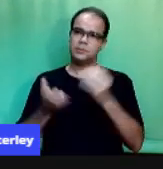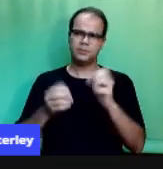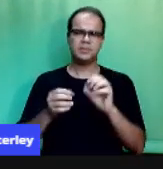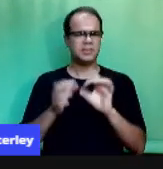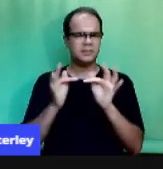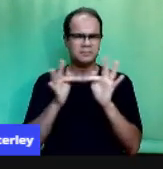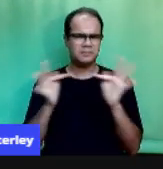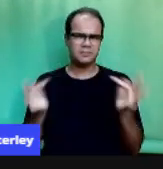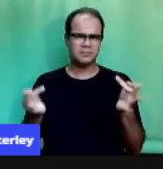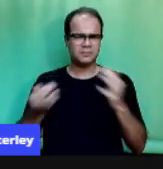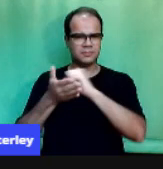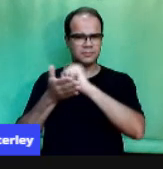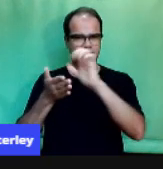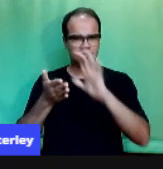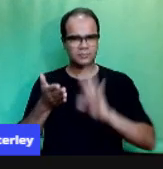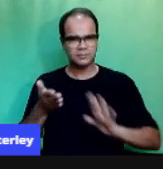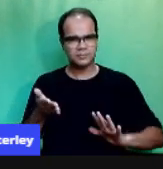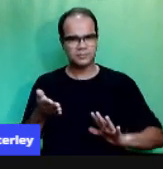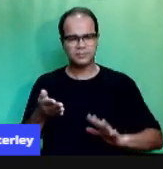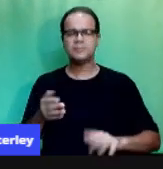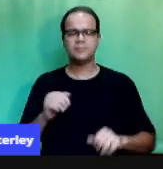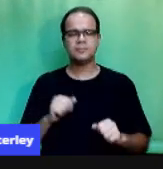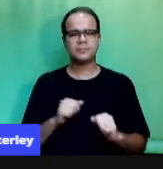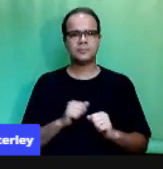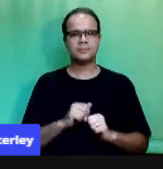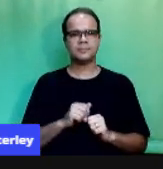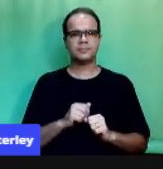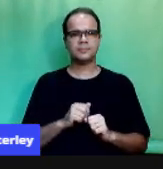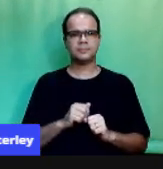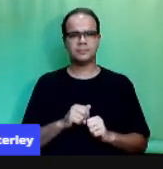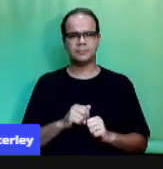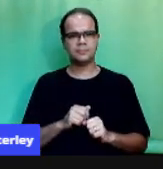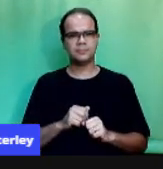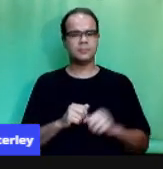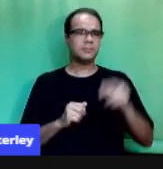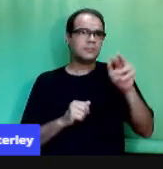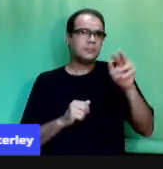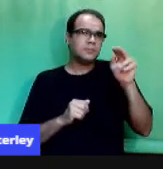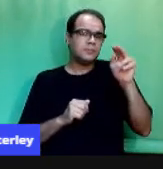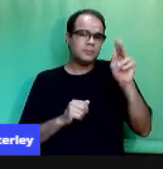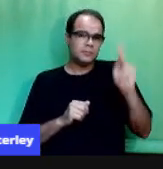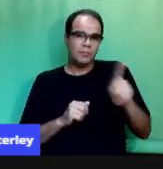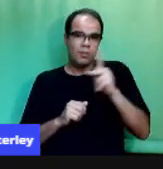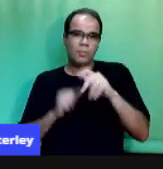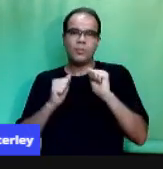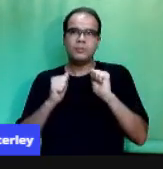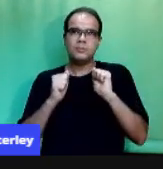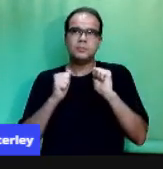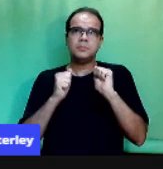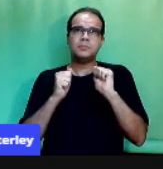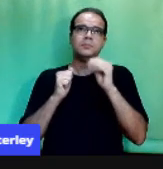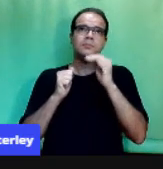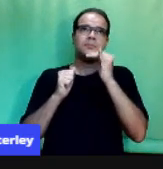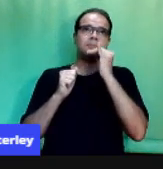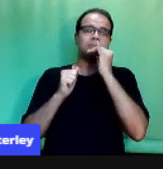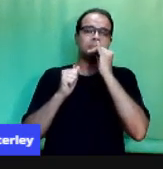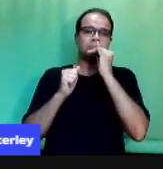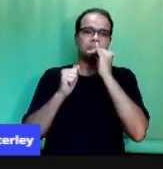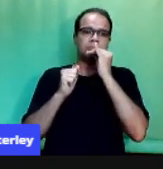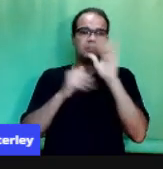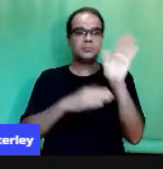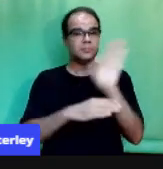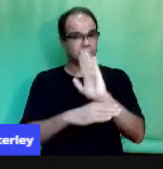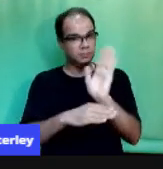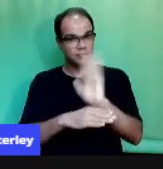simples, aonde o professor pode criar, por exemplo, um vídeo, né, com seus alunos.